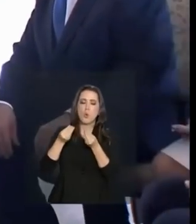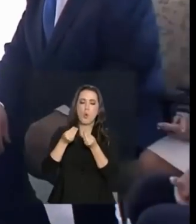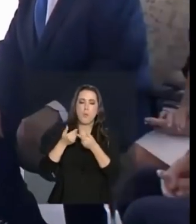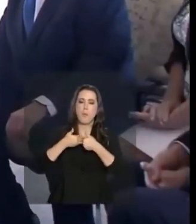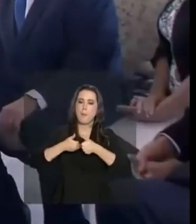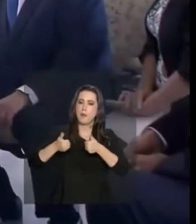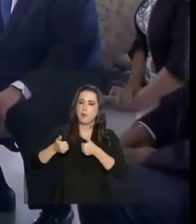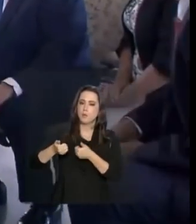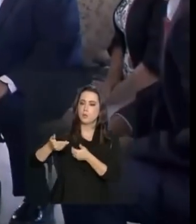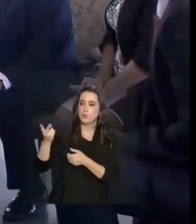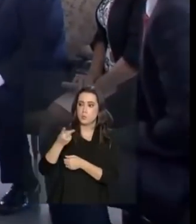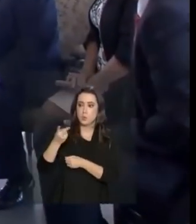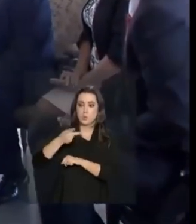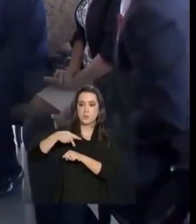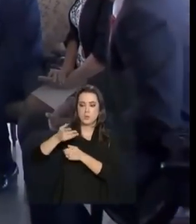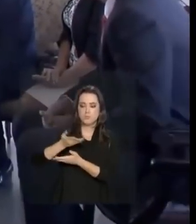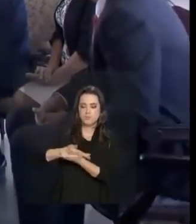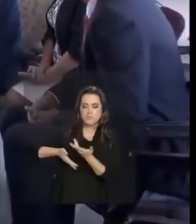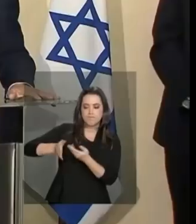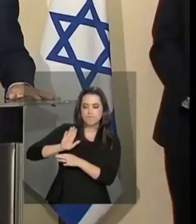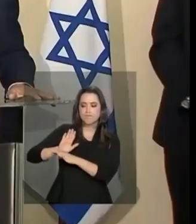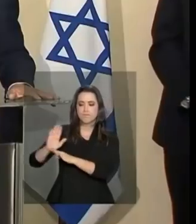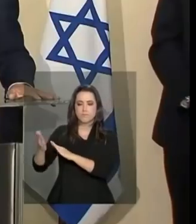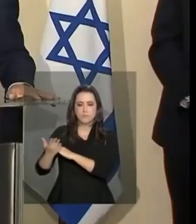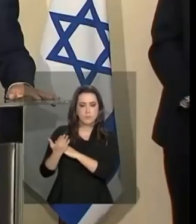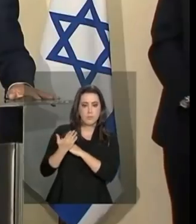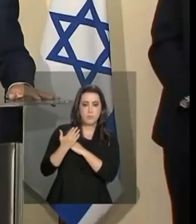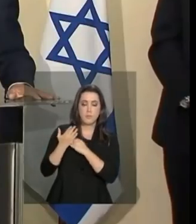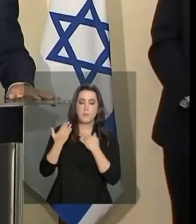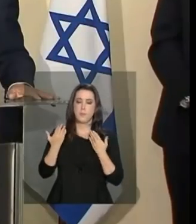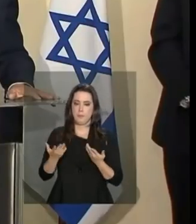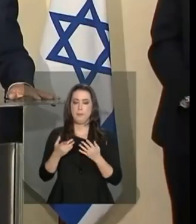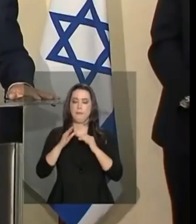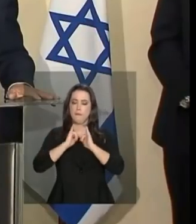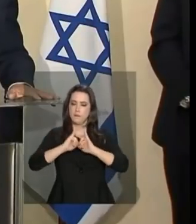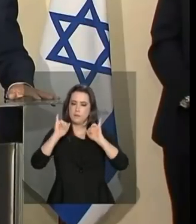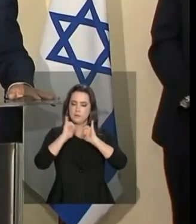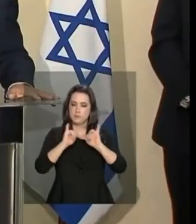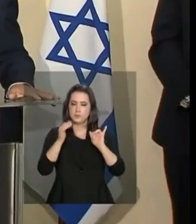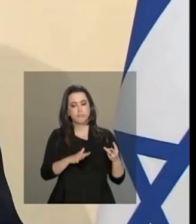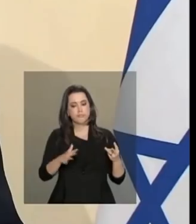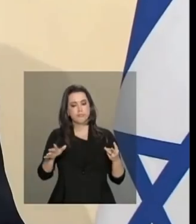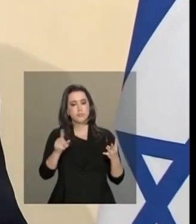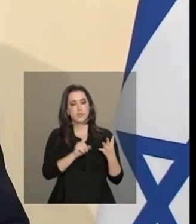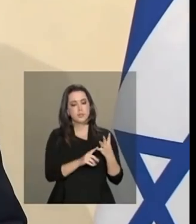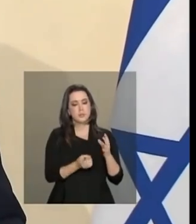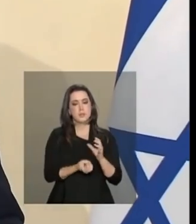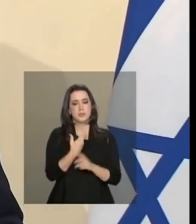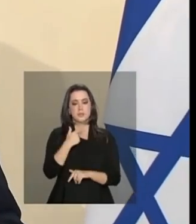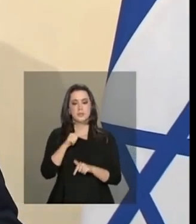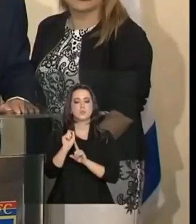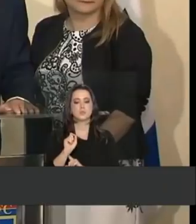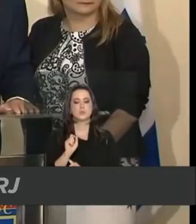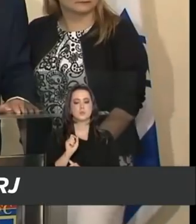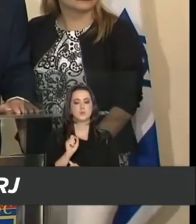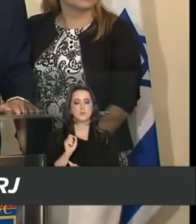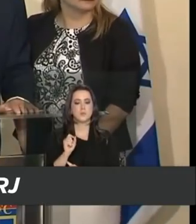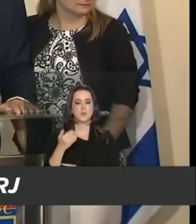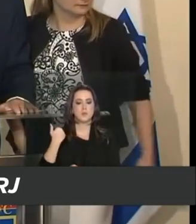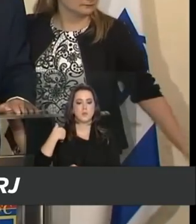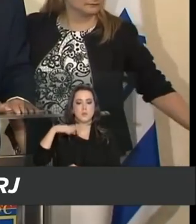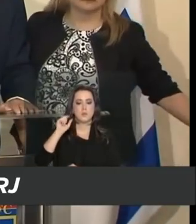do primeiro-ministro israelense, Benjamin Netanyahu, no Rio de Janeiro. Um encontro que fortaleceu as relações bilaterais. Mais